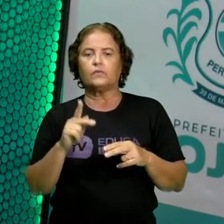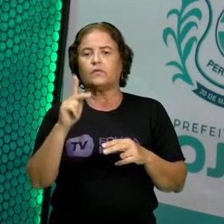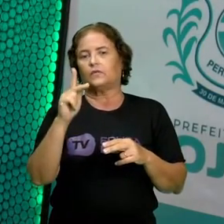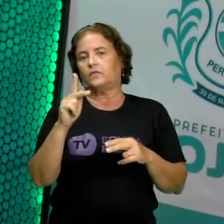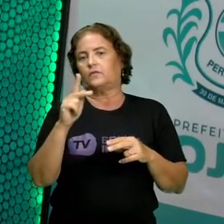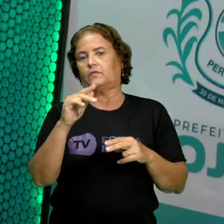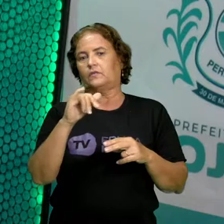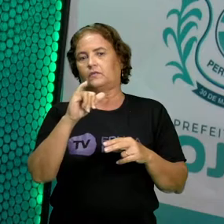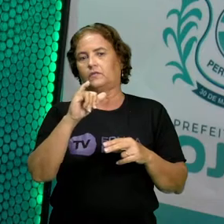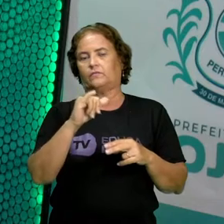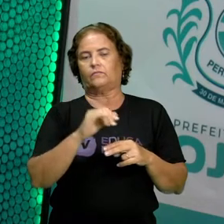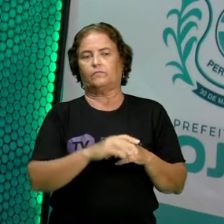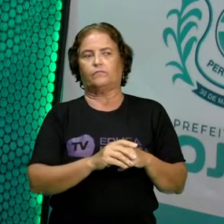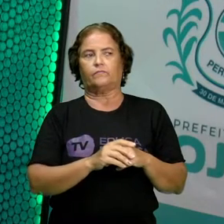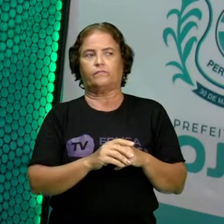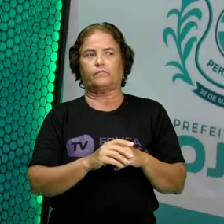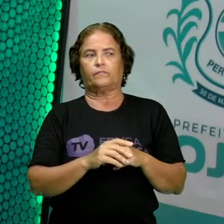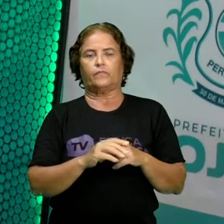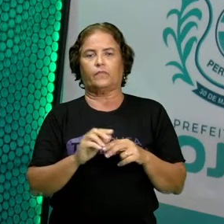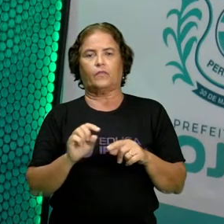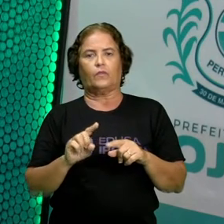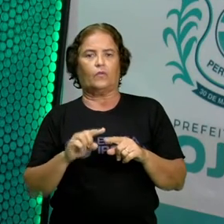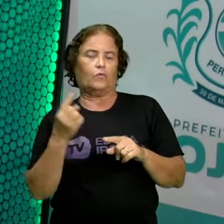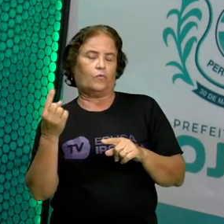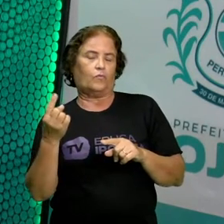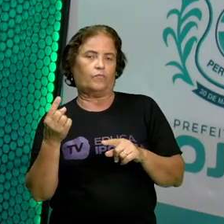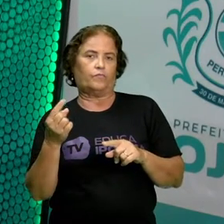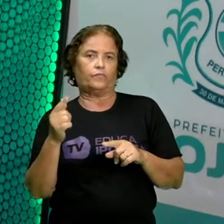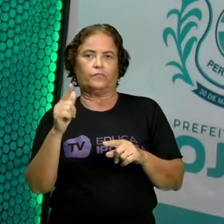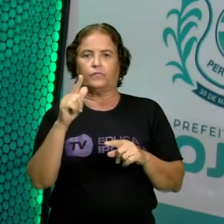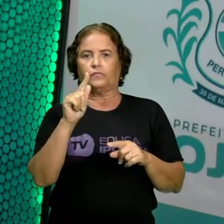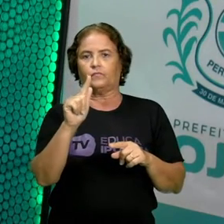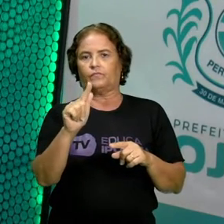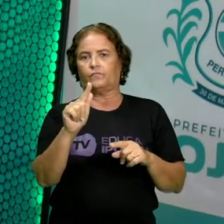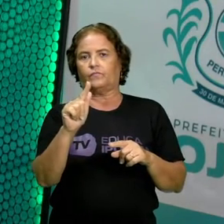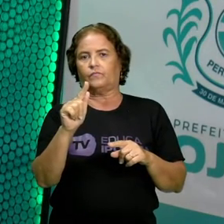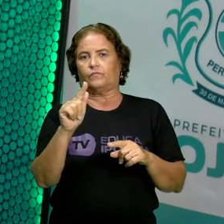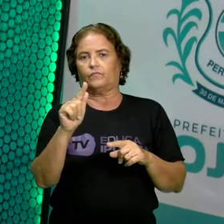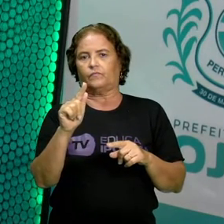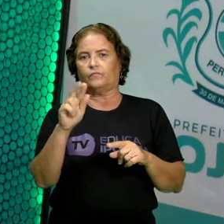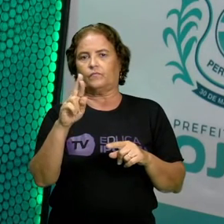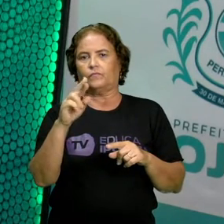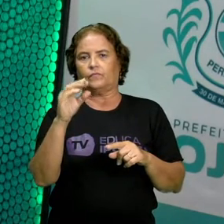quilogramas, tá? Ou até mesmo as gramas de um determinado